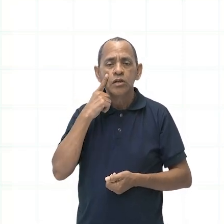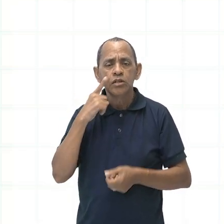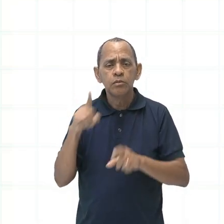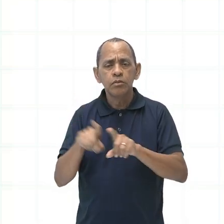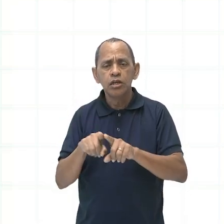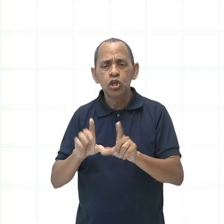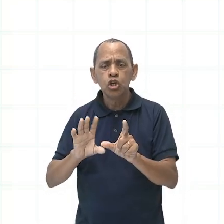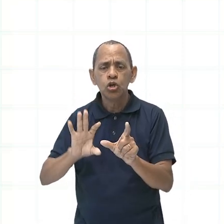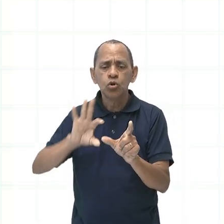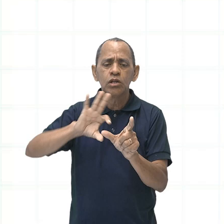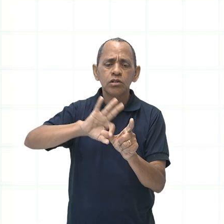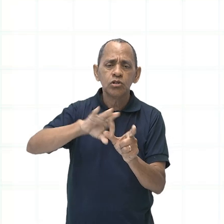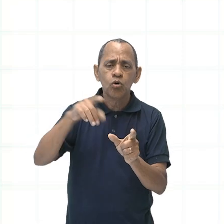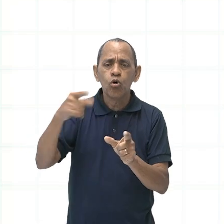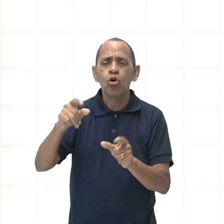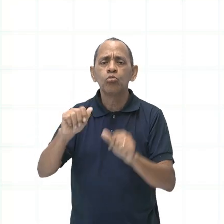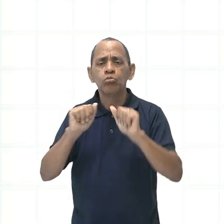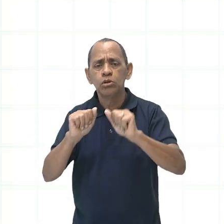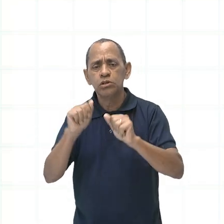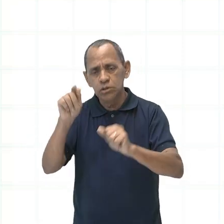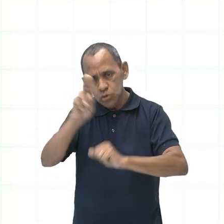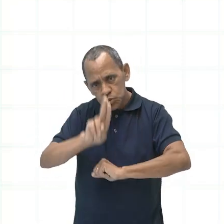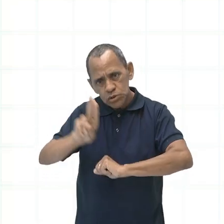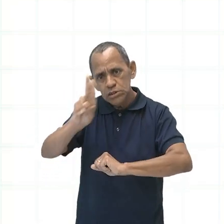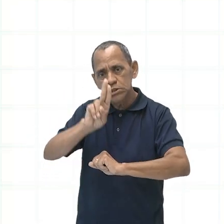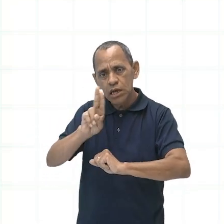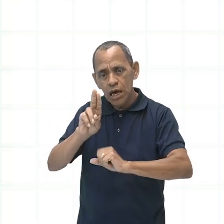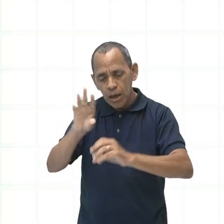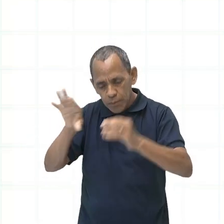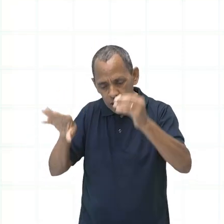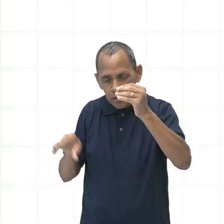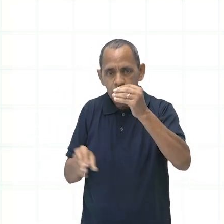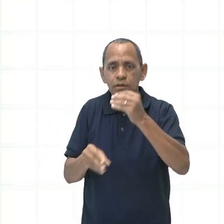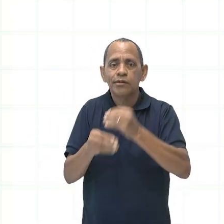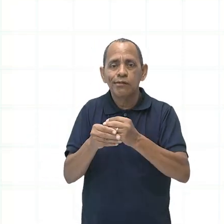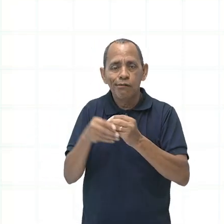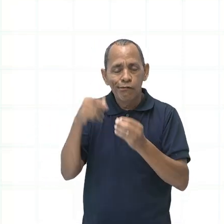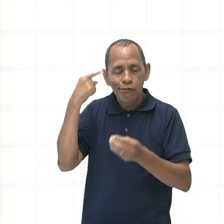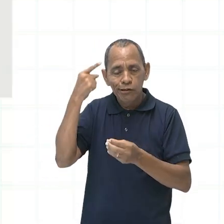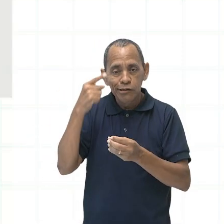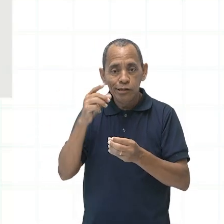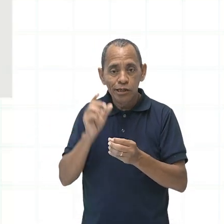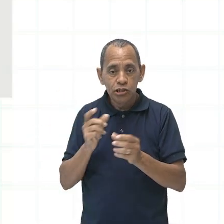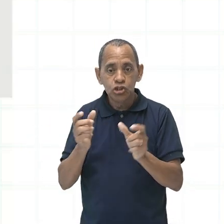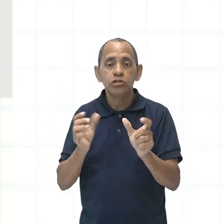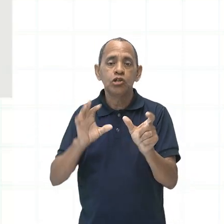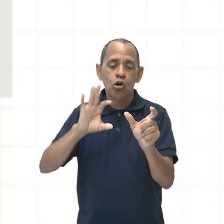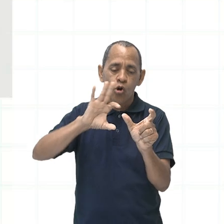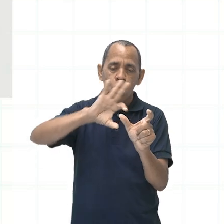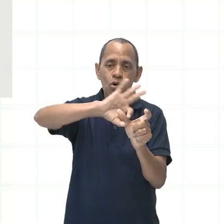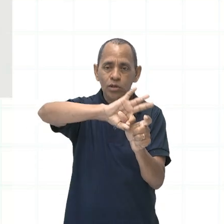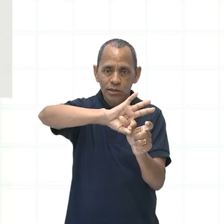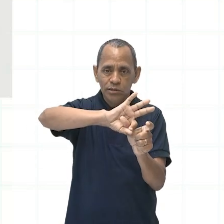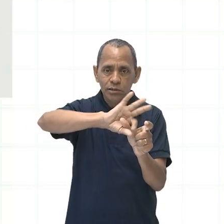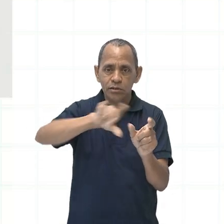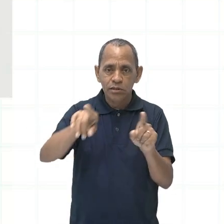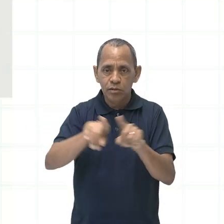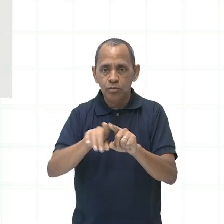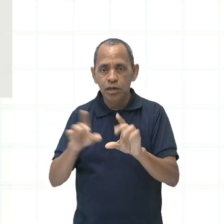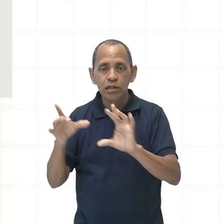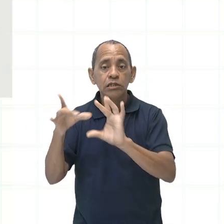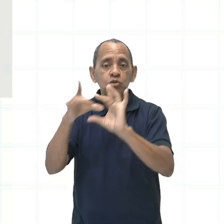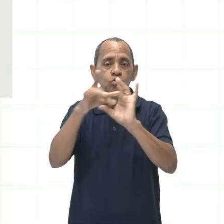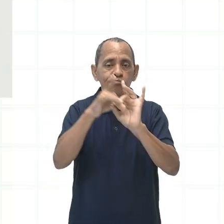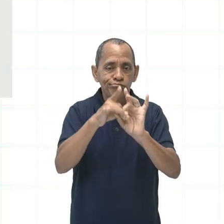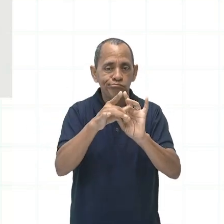agora observar que outros conectivos nós podemos utilizar para introduzir essa ideia de conexão, de